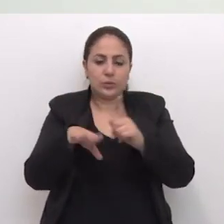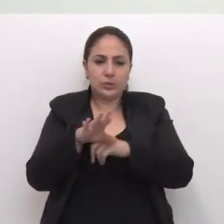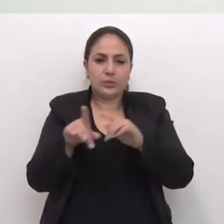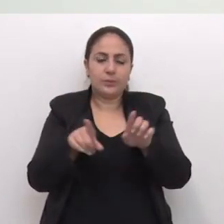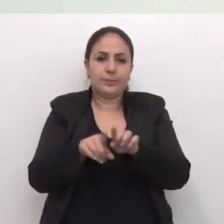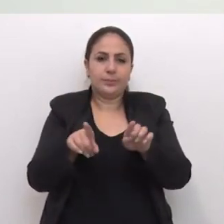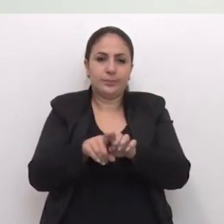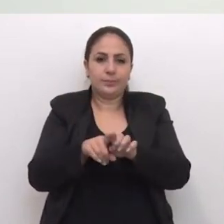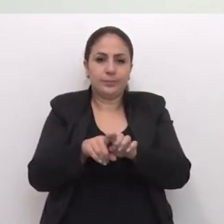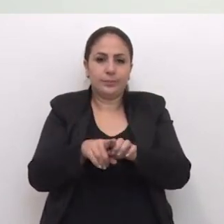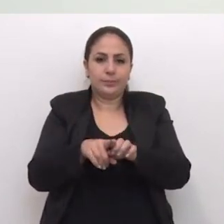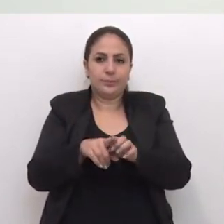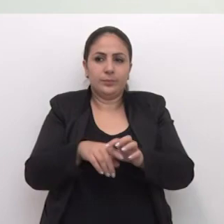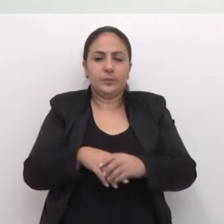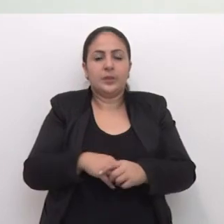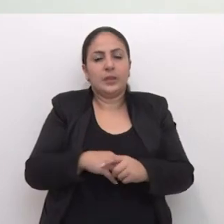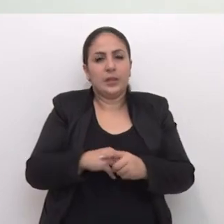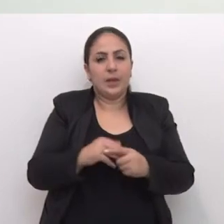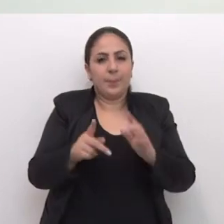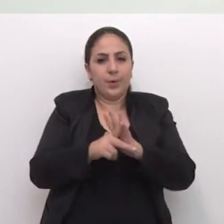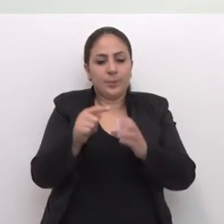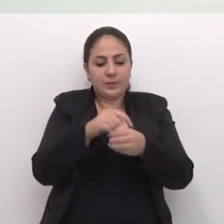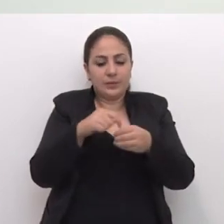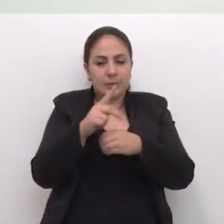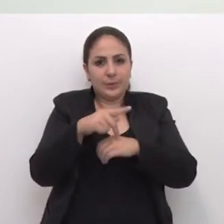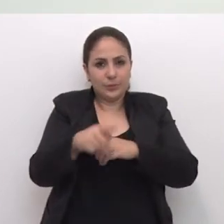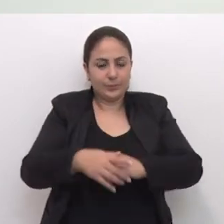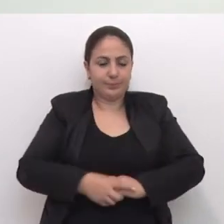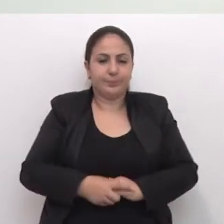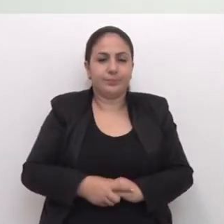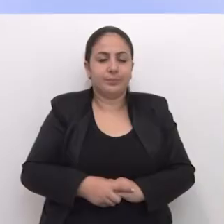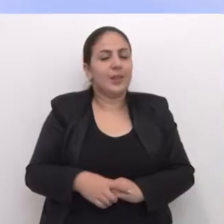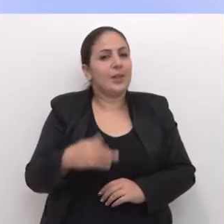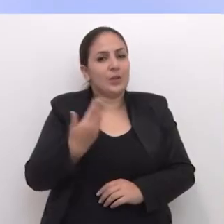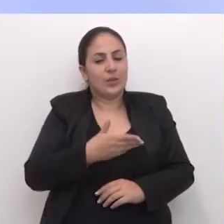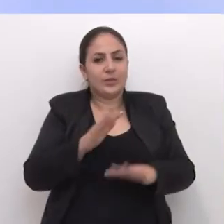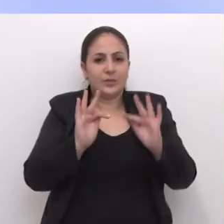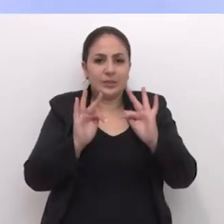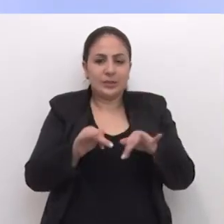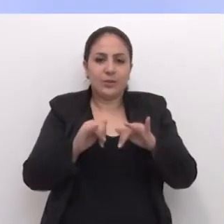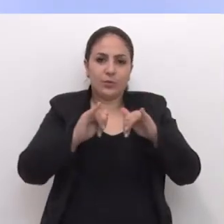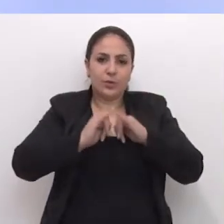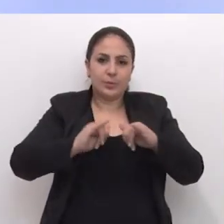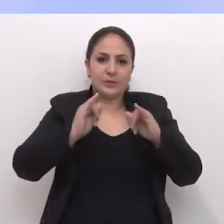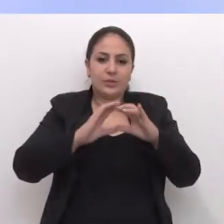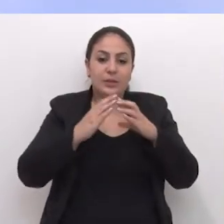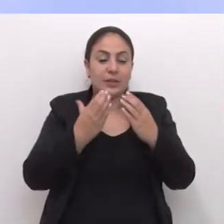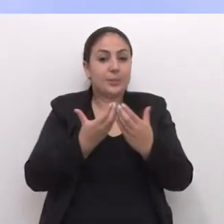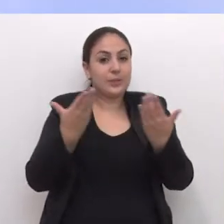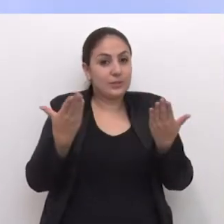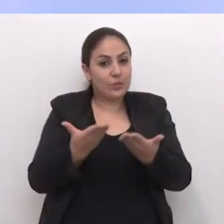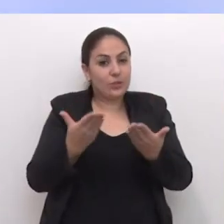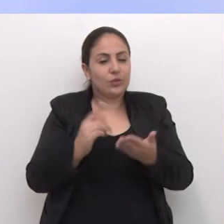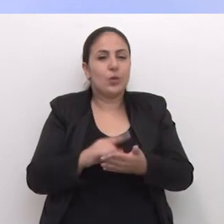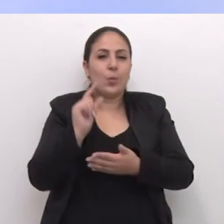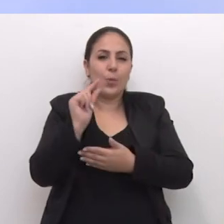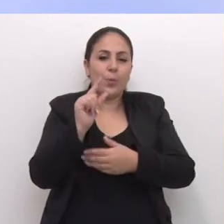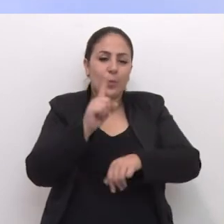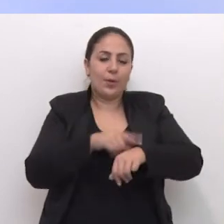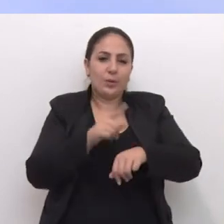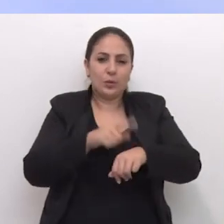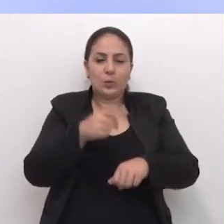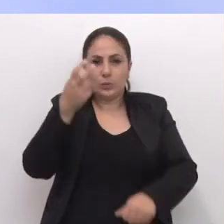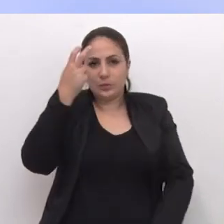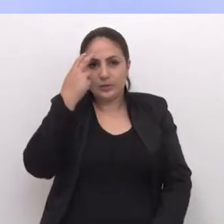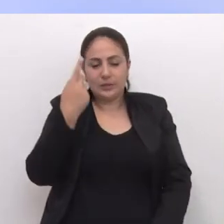legado social e de um legado ambiental também que fica para a cidade de Passo Fundo. E nós encerramos o Jornal da Câmara de hoje com um trecho